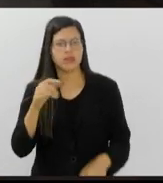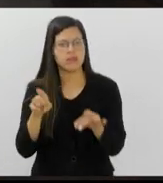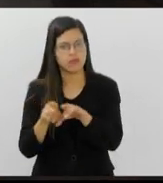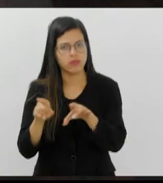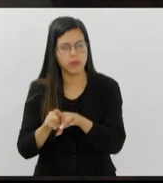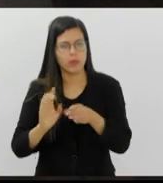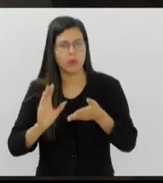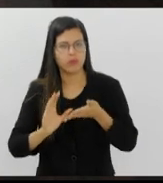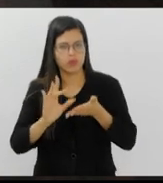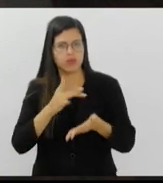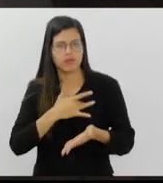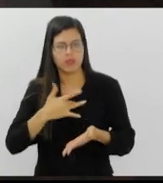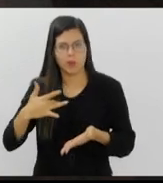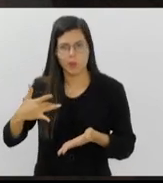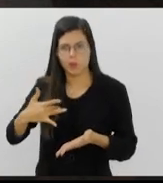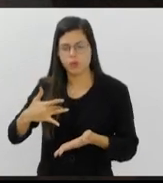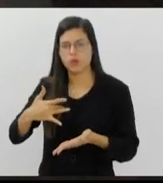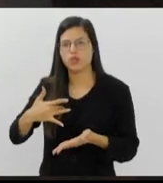Saúde Criança